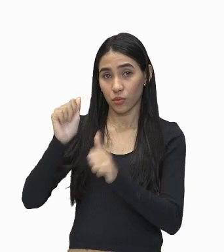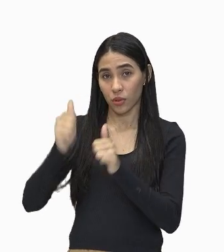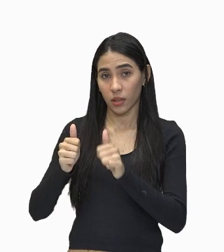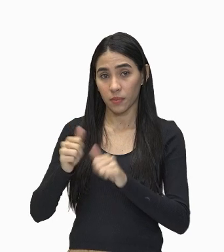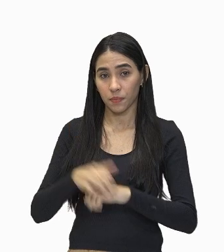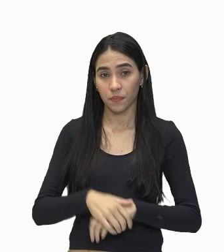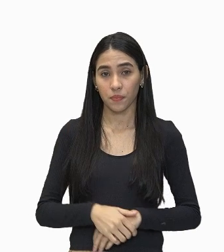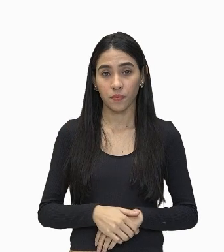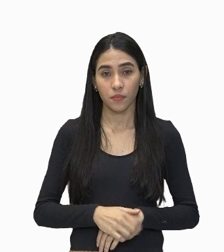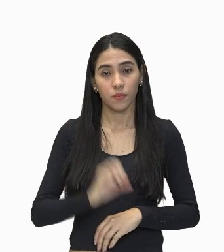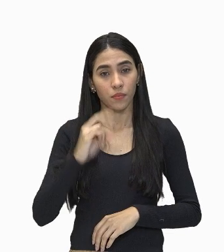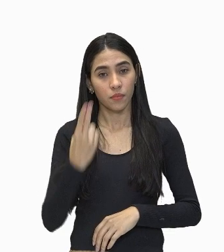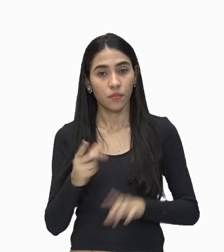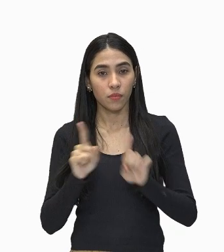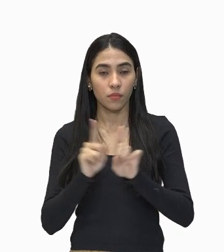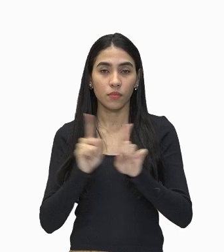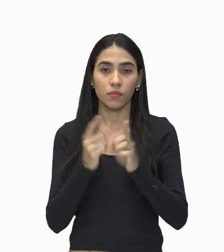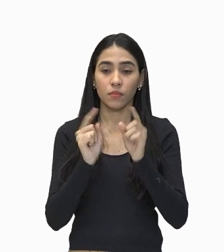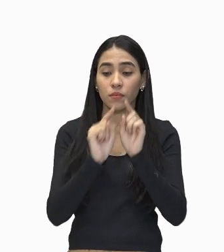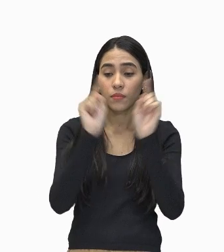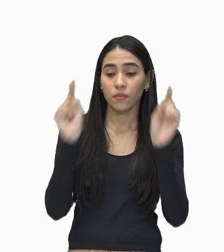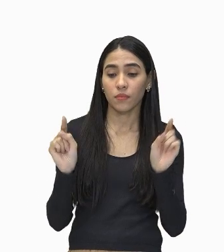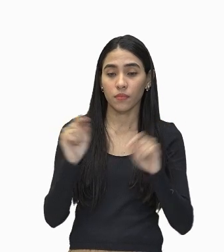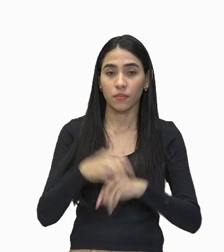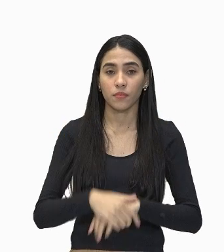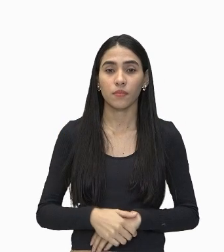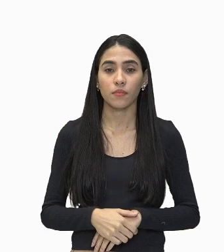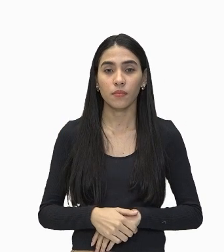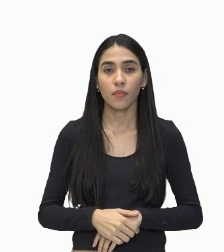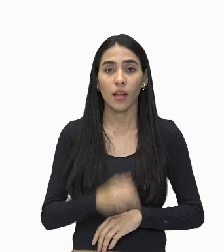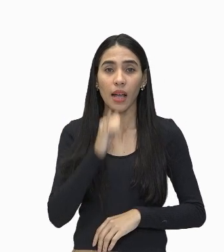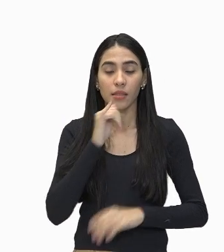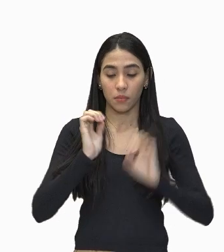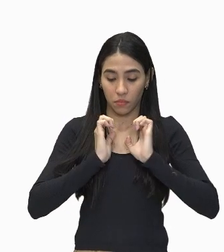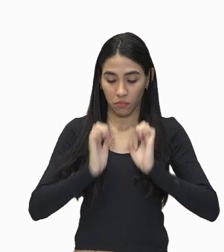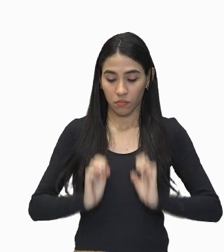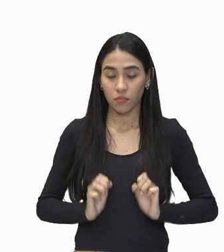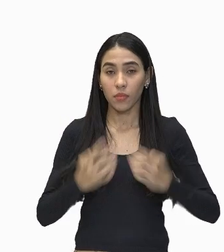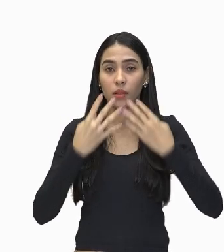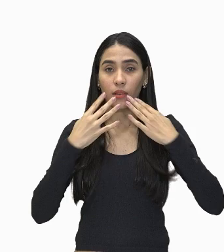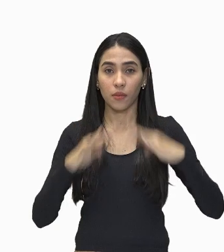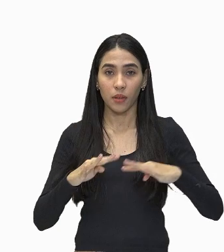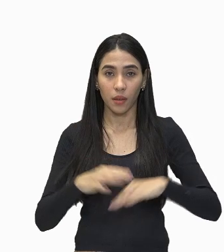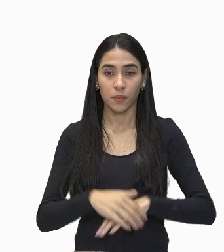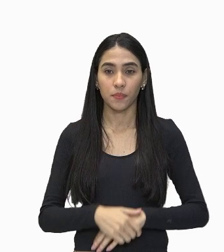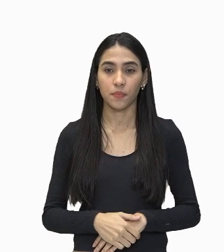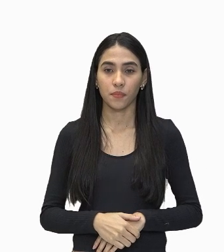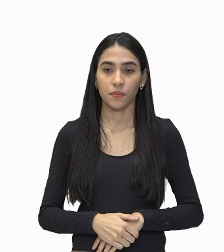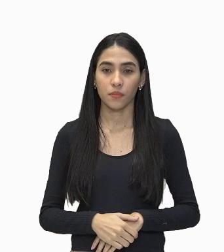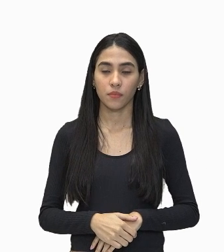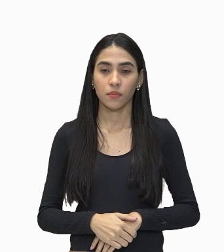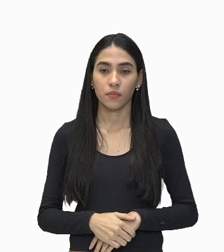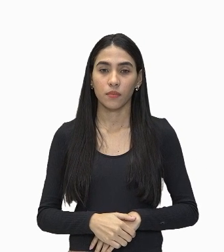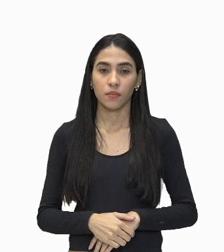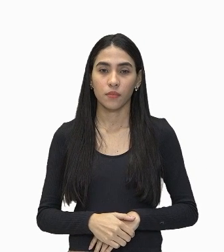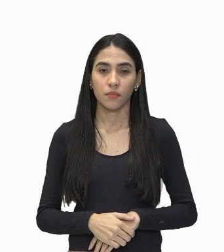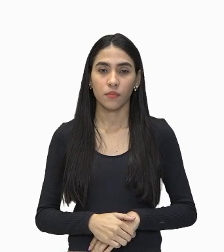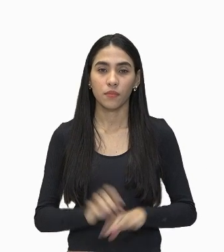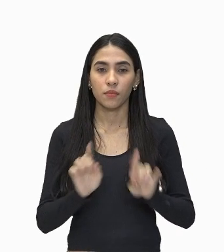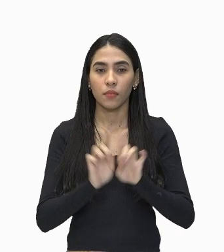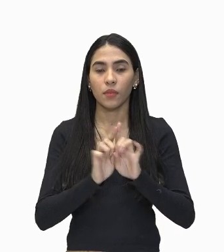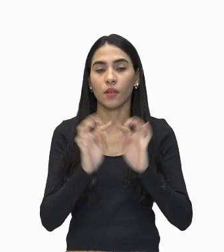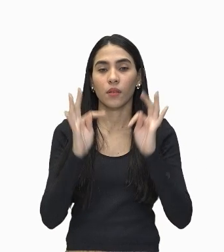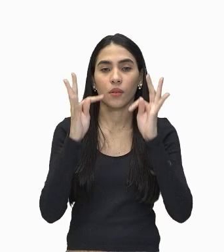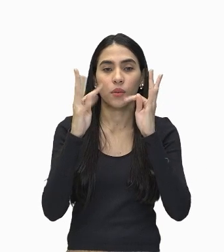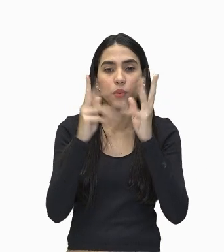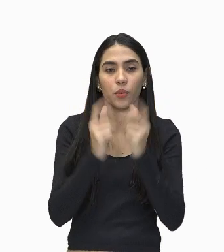Ou a colocação entre parênteses da atitude natural e de todos os